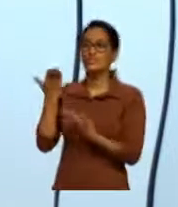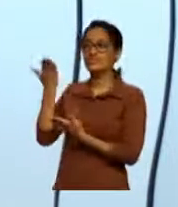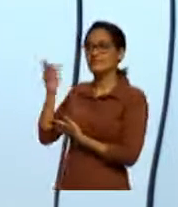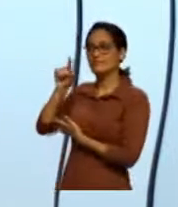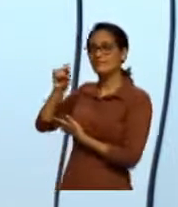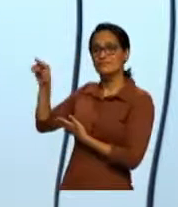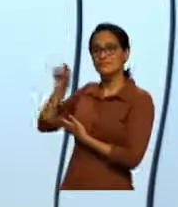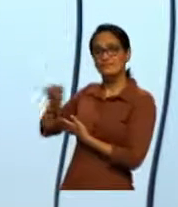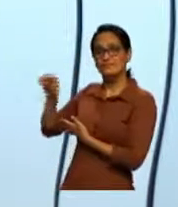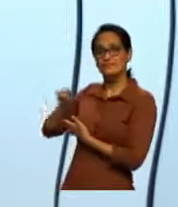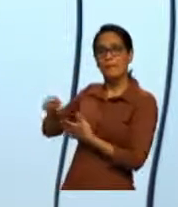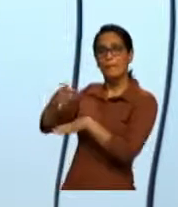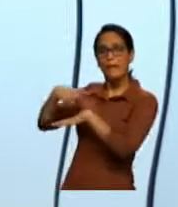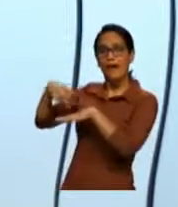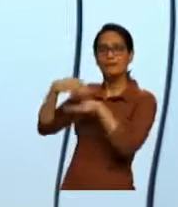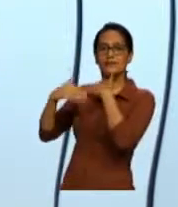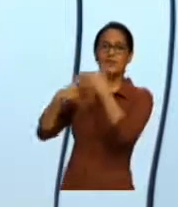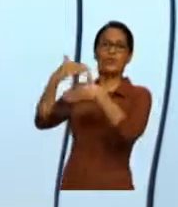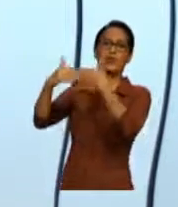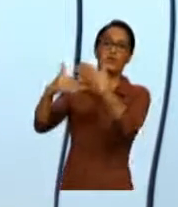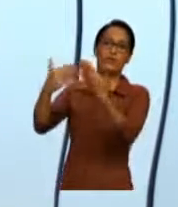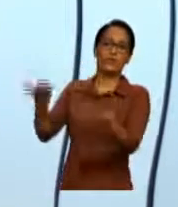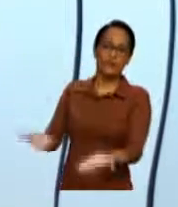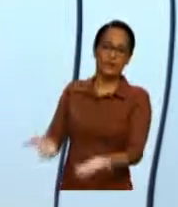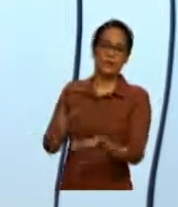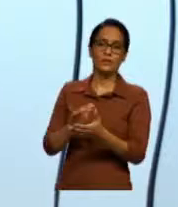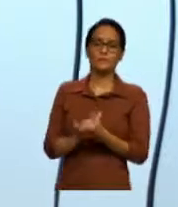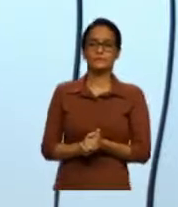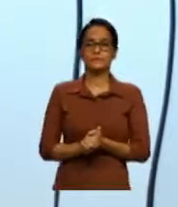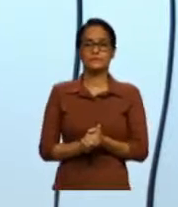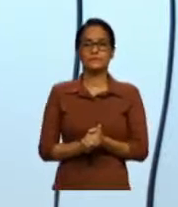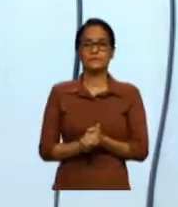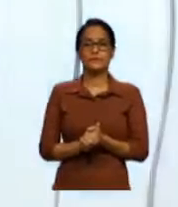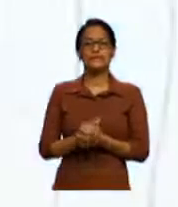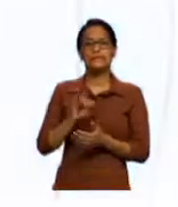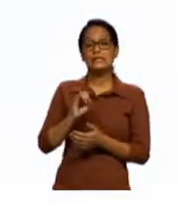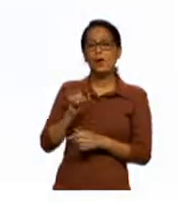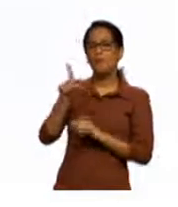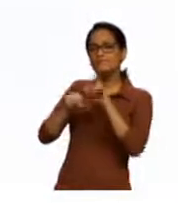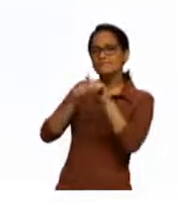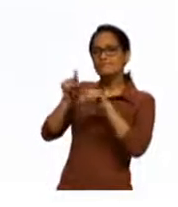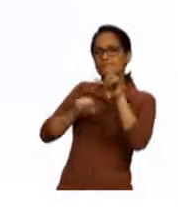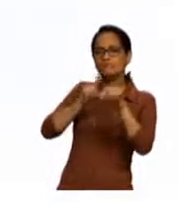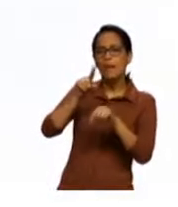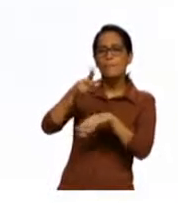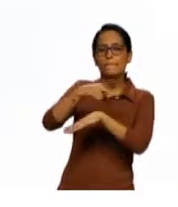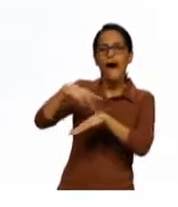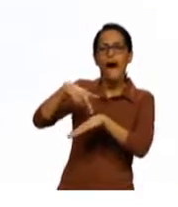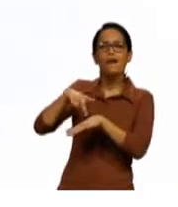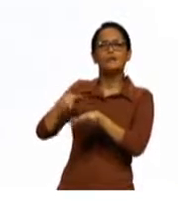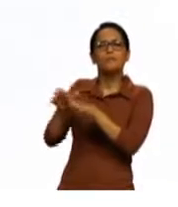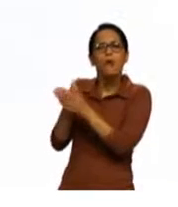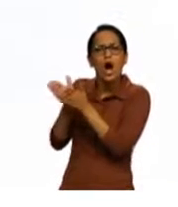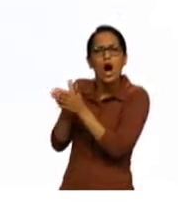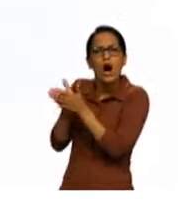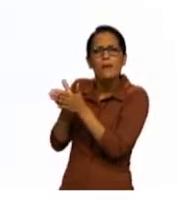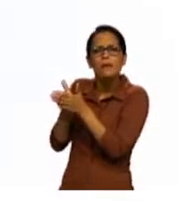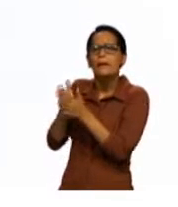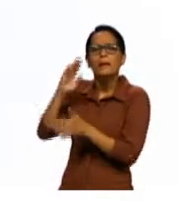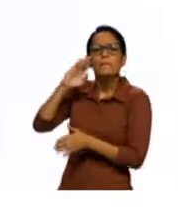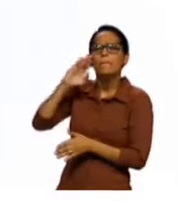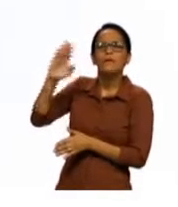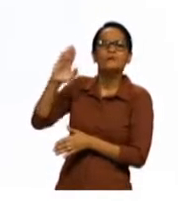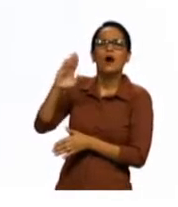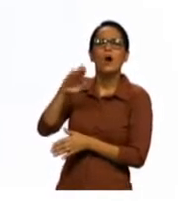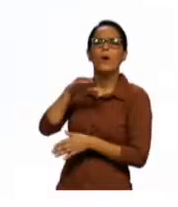países desenvolvidos. Se eu for pegar nos países subdesenvolvidos, as principais causas de morte vão ser